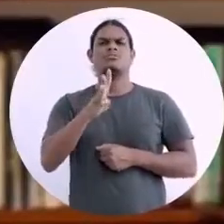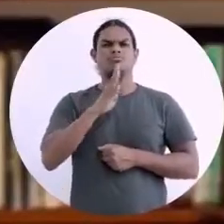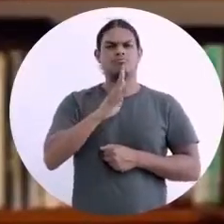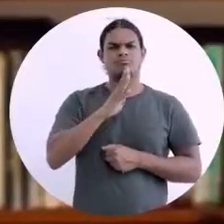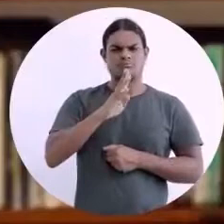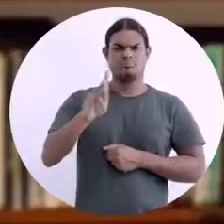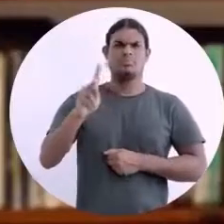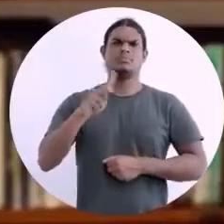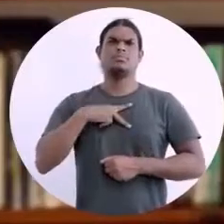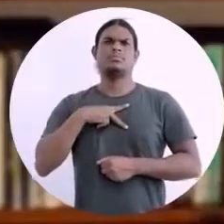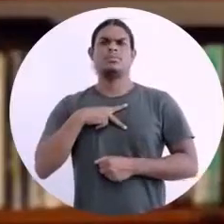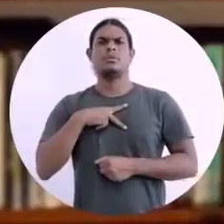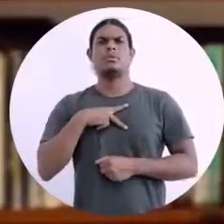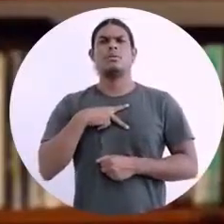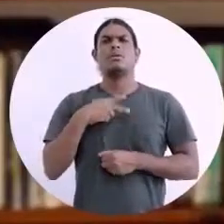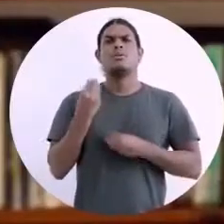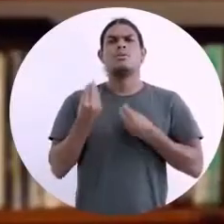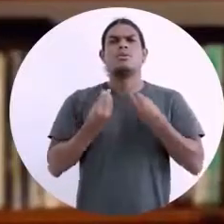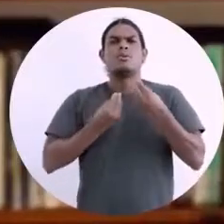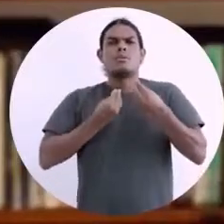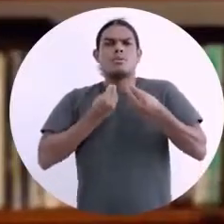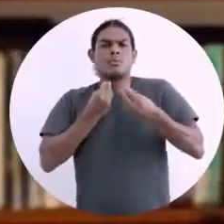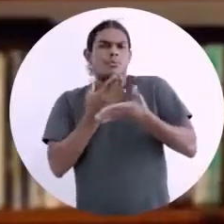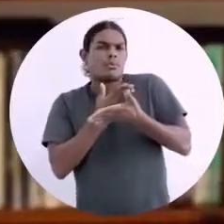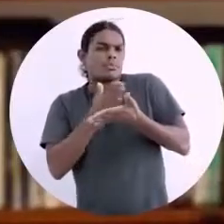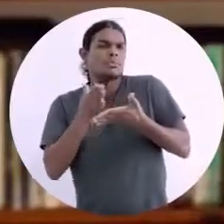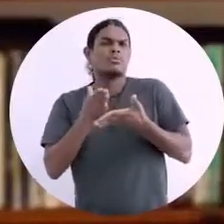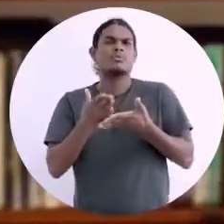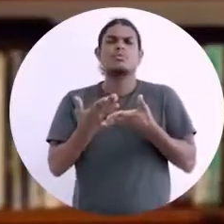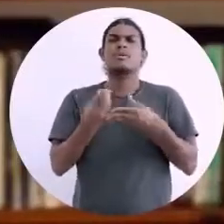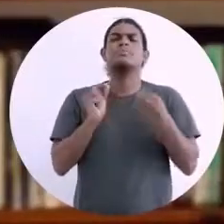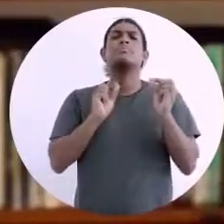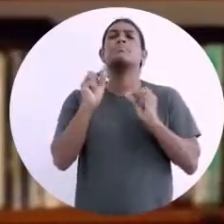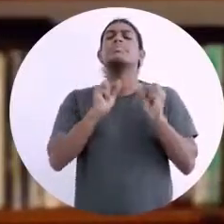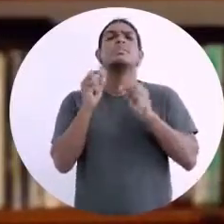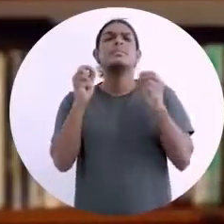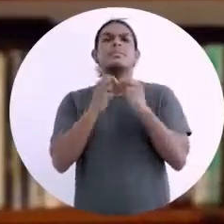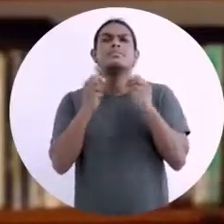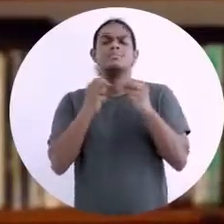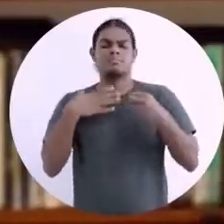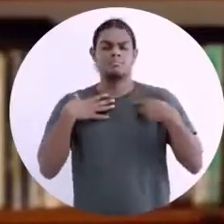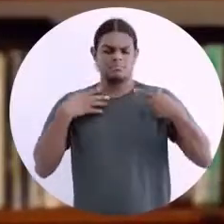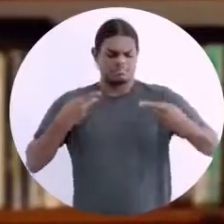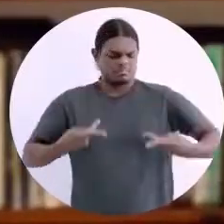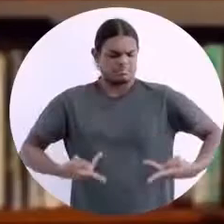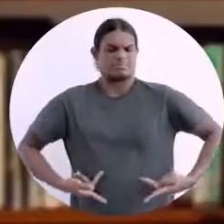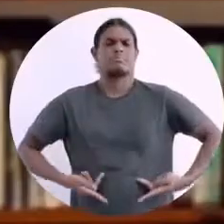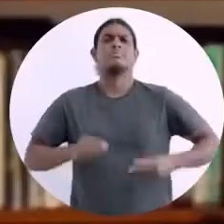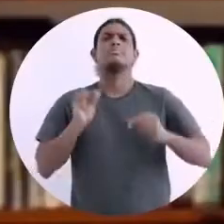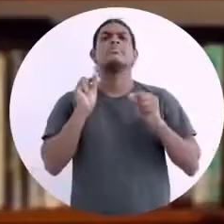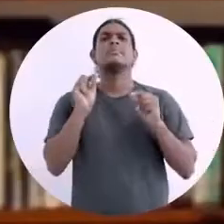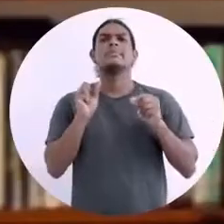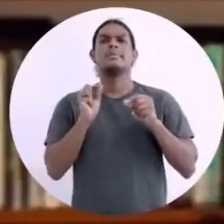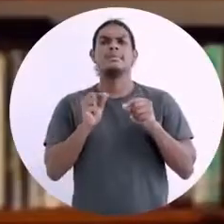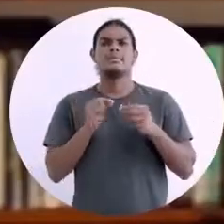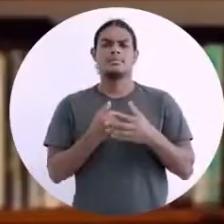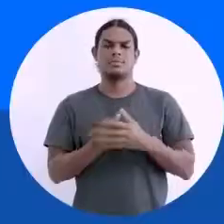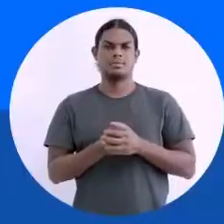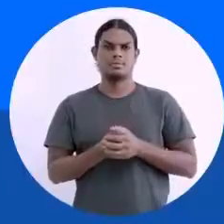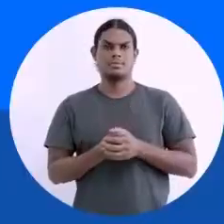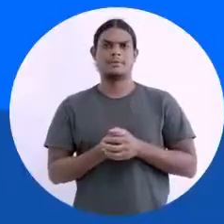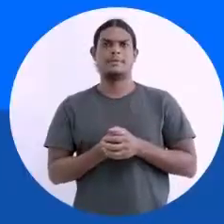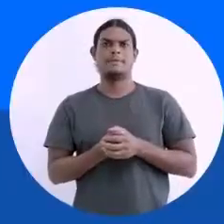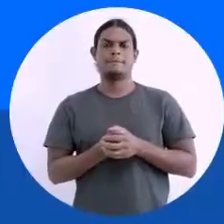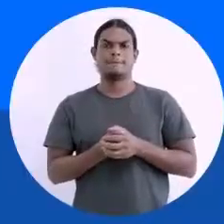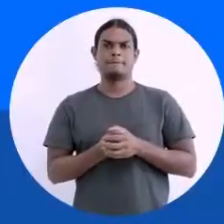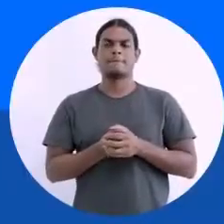questionar a sua origem, quem o criou, de onde ele veio. E isso remete a uma pergunta de caráter religioso. Então a classe seguinte, que